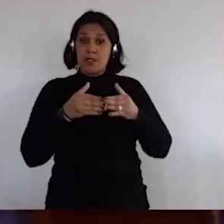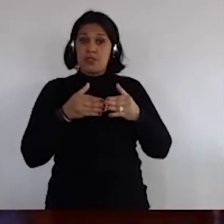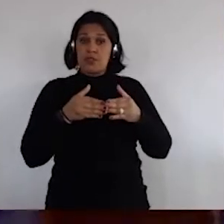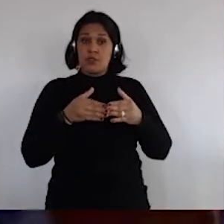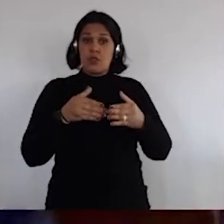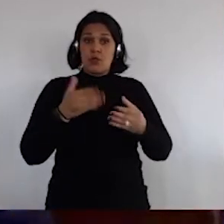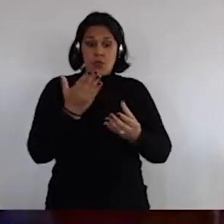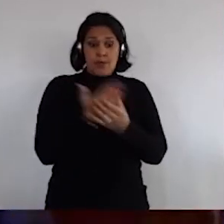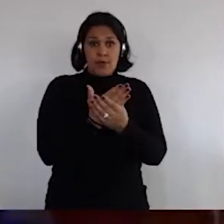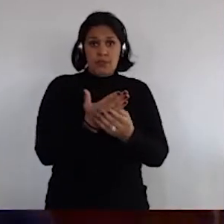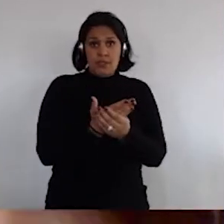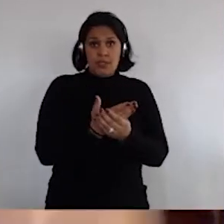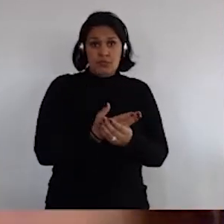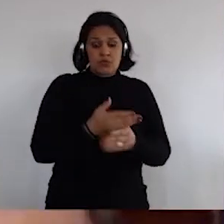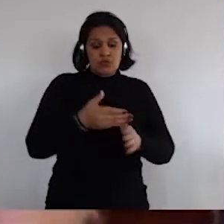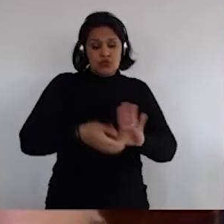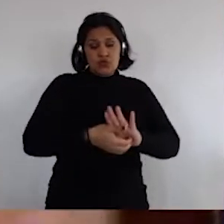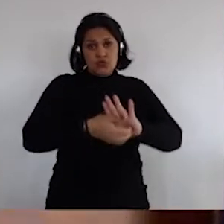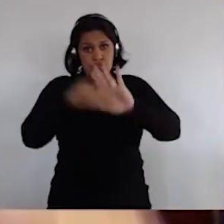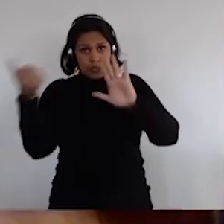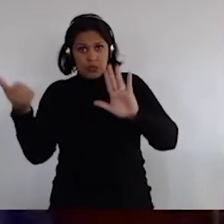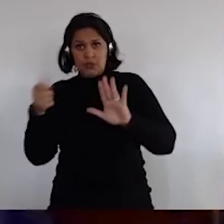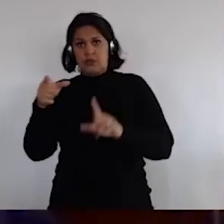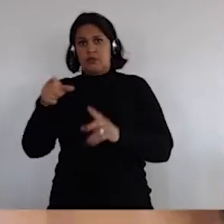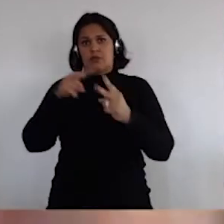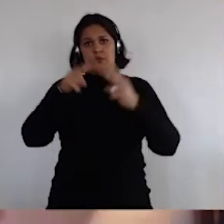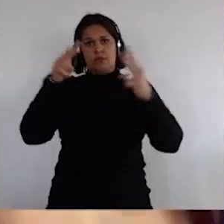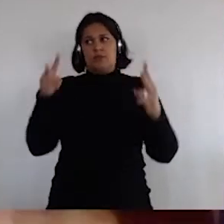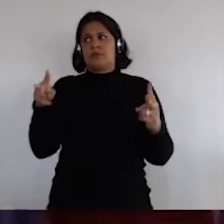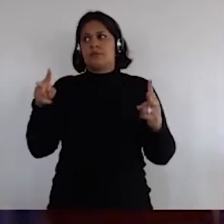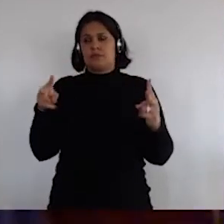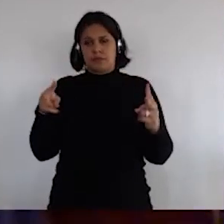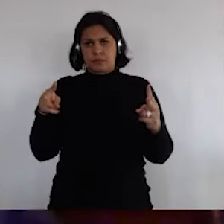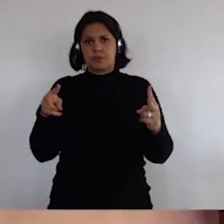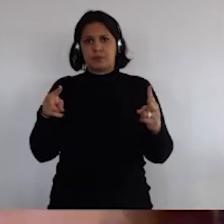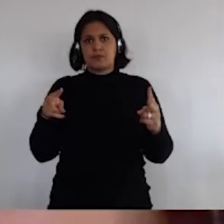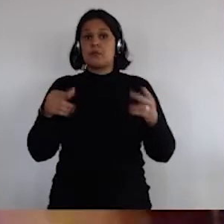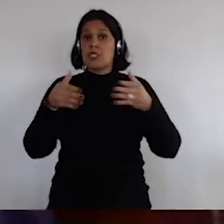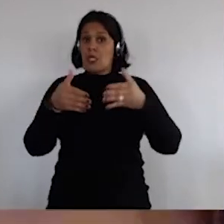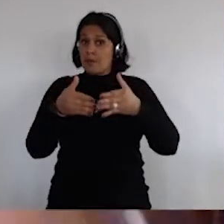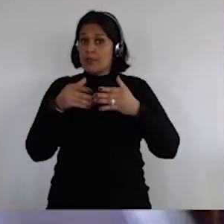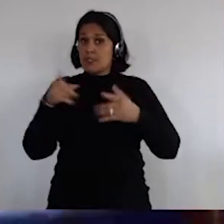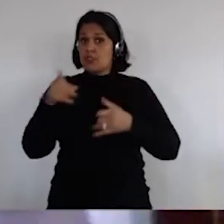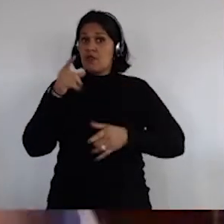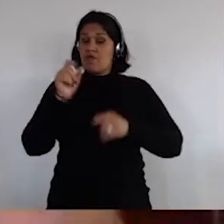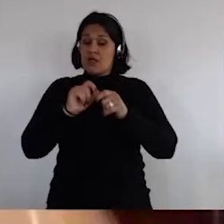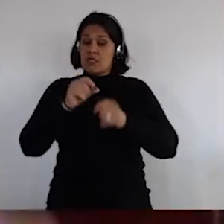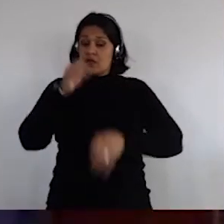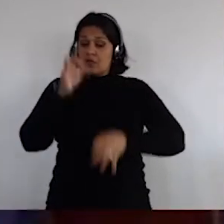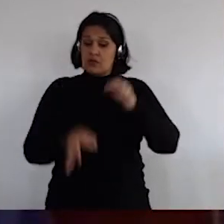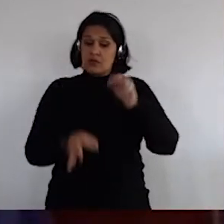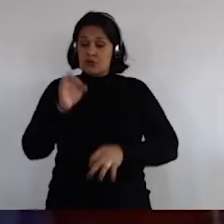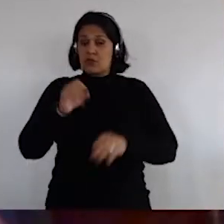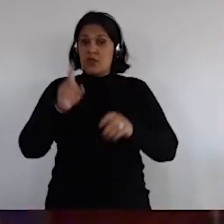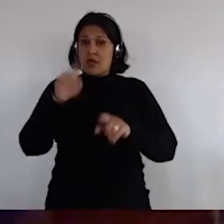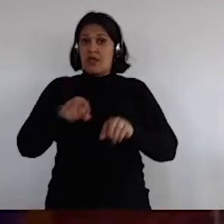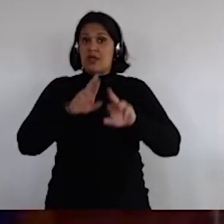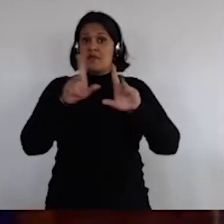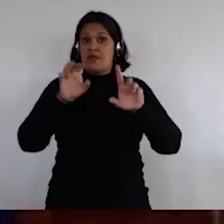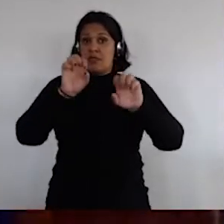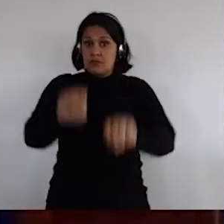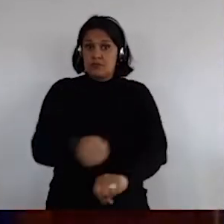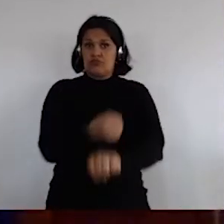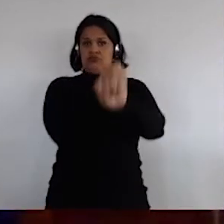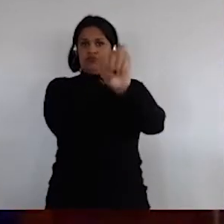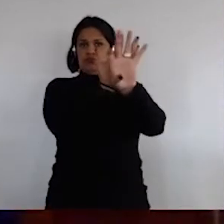julgamento virtual, requerendo que ele seja julgado de forma telepresencial. Aí